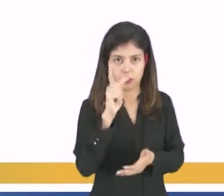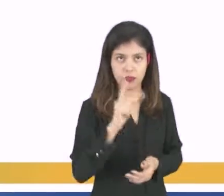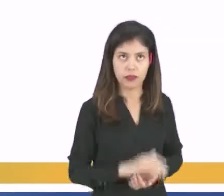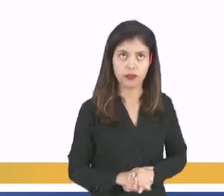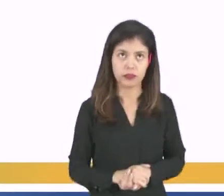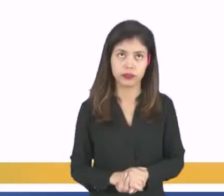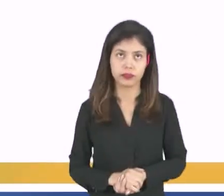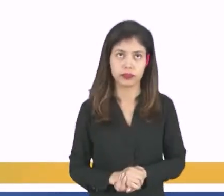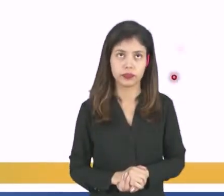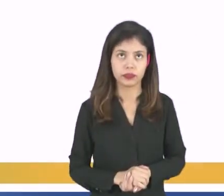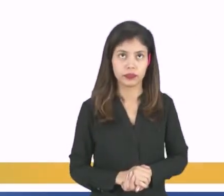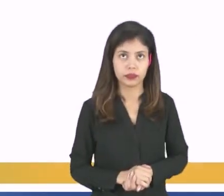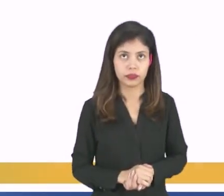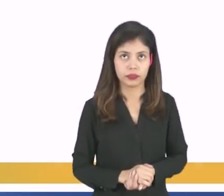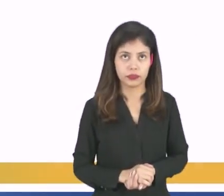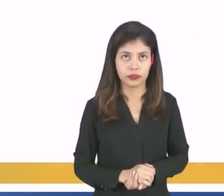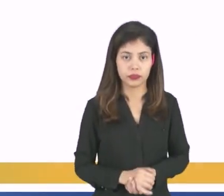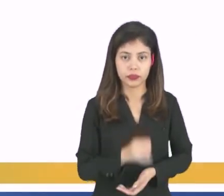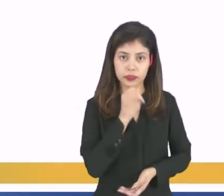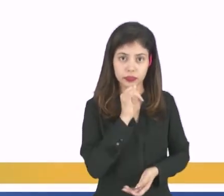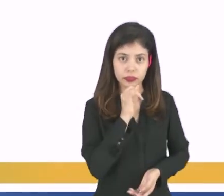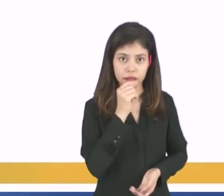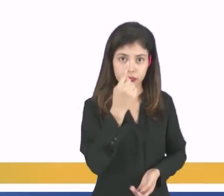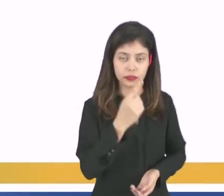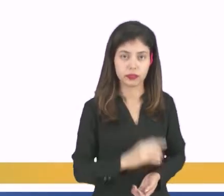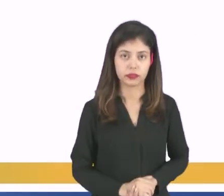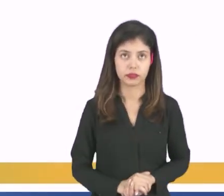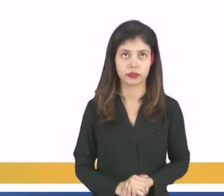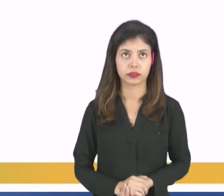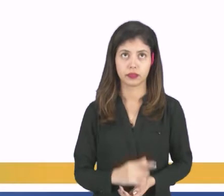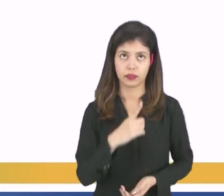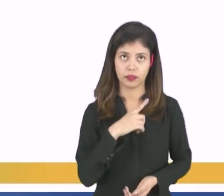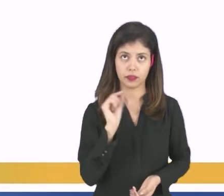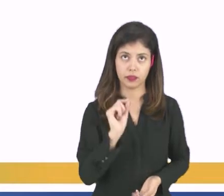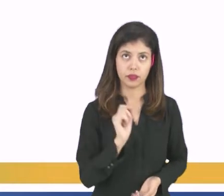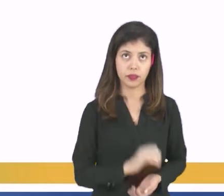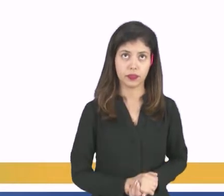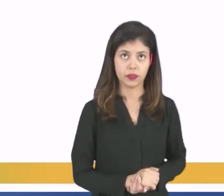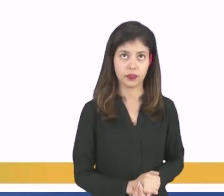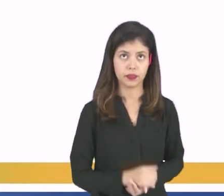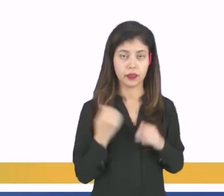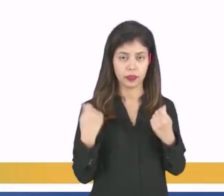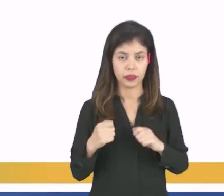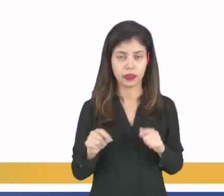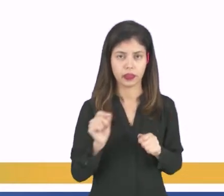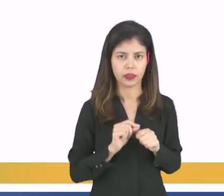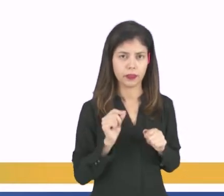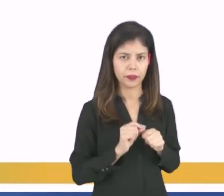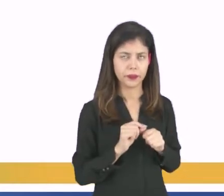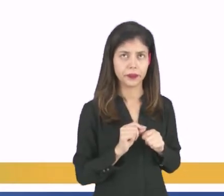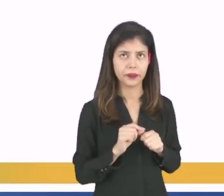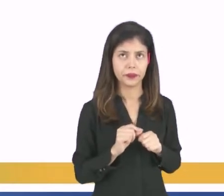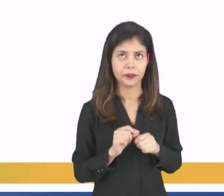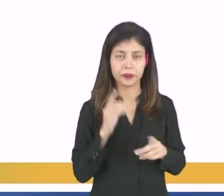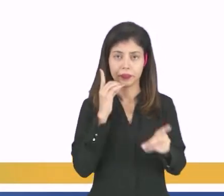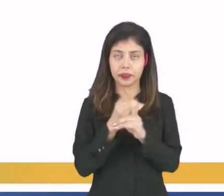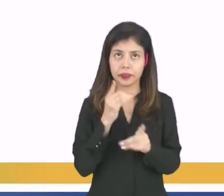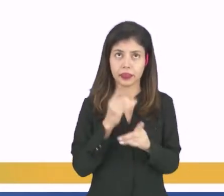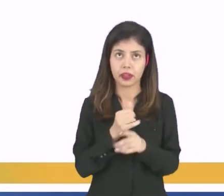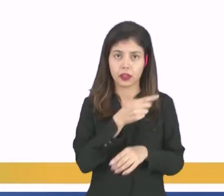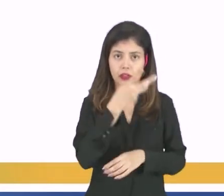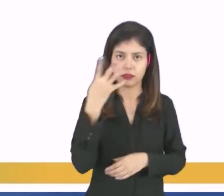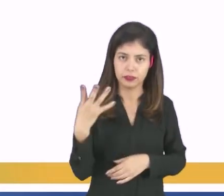ok? Então, vamos ver aqui. Primeiro exemplo. Então, nós temos aqui, o que a gente precisa fazer no primeiro passo?